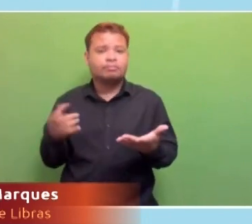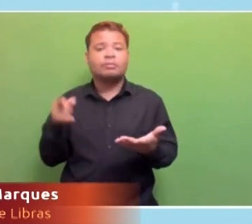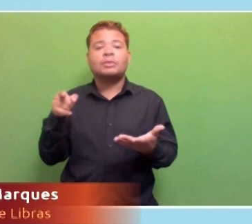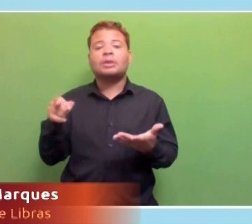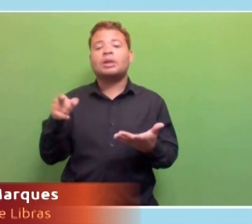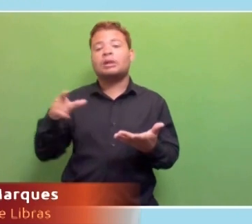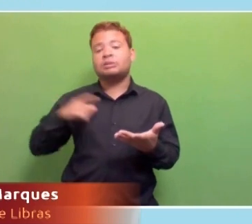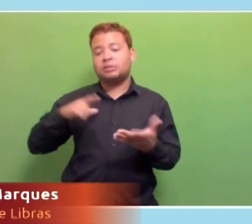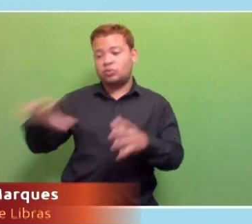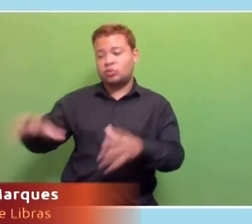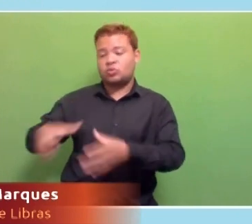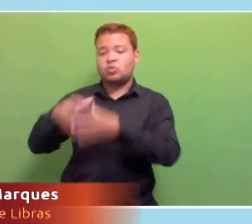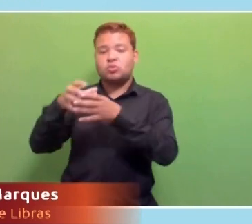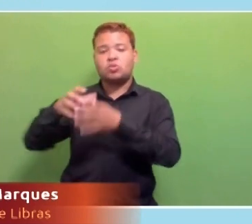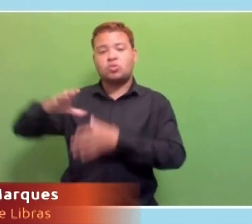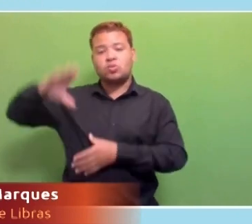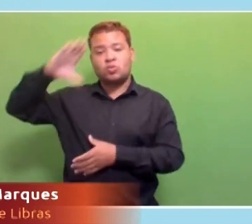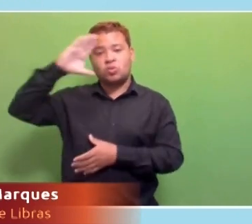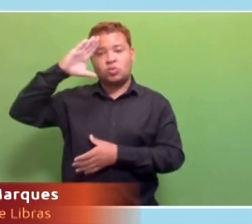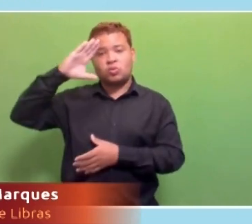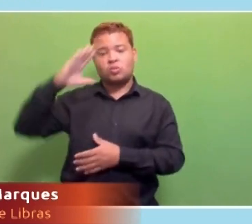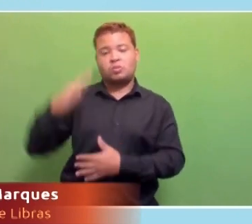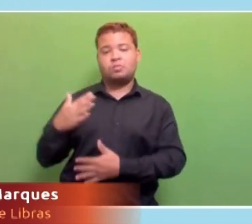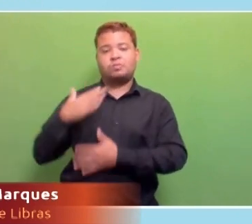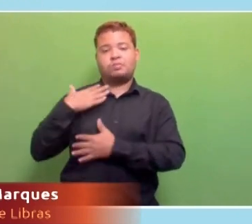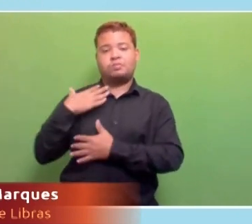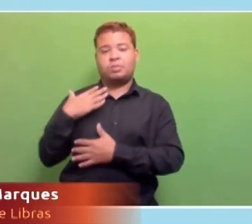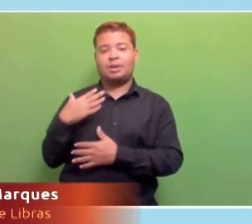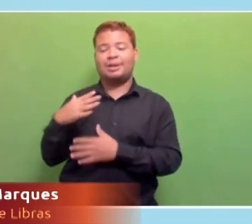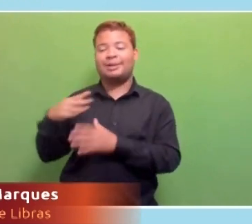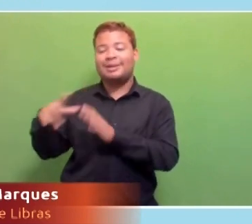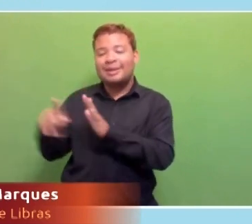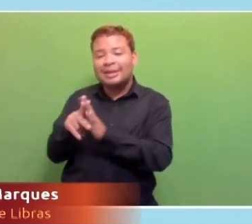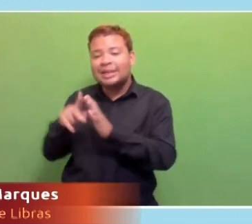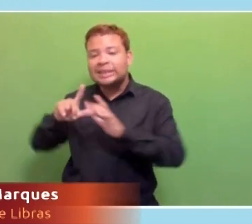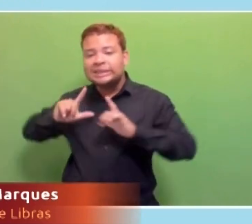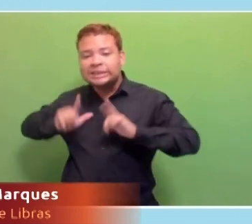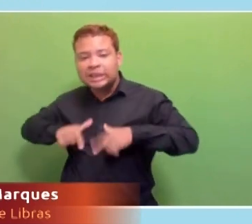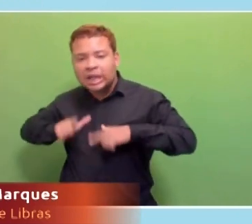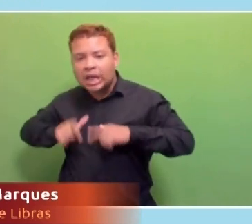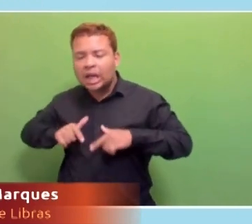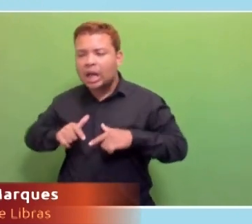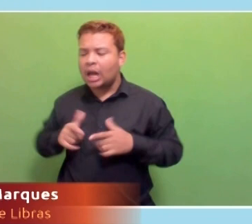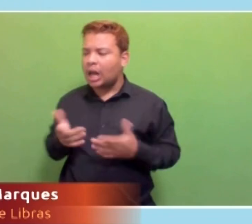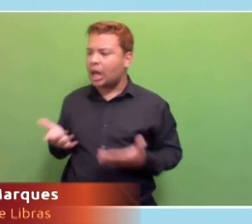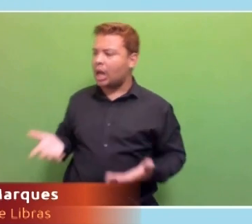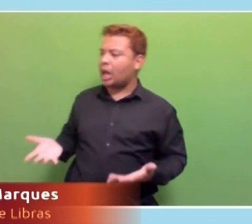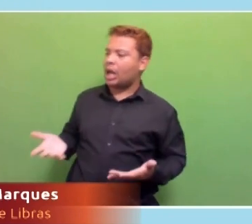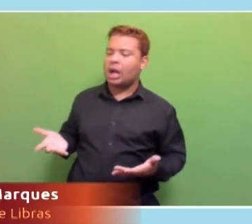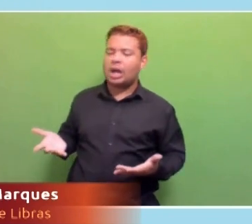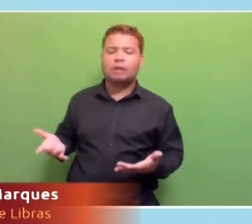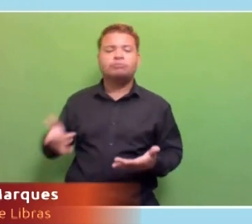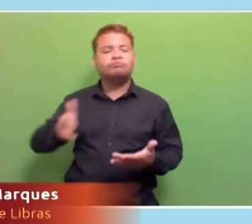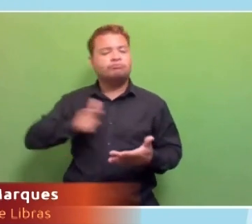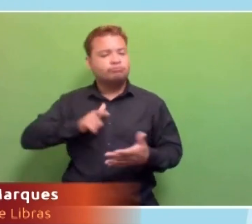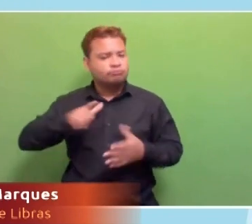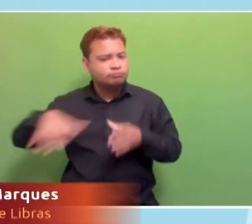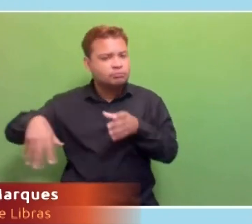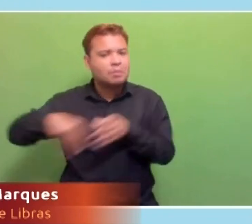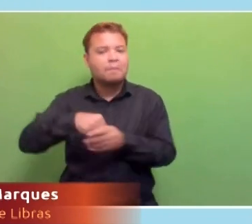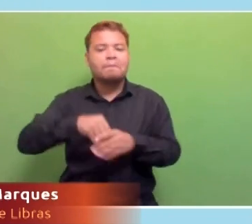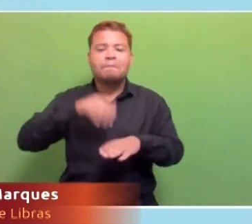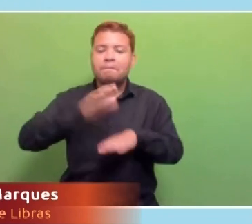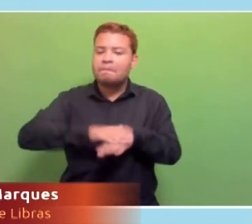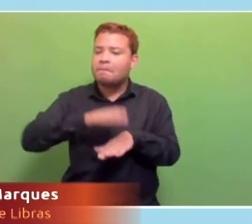oficiais militares de Israel passam a participar dos movimentos que vão contra essas medidas